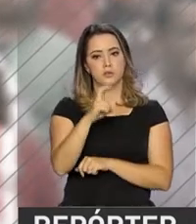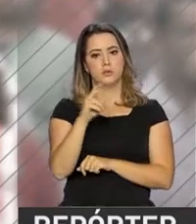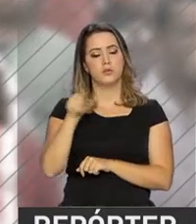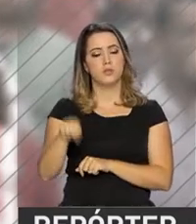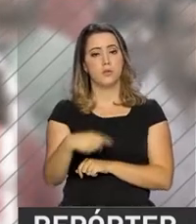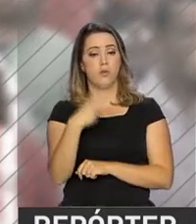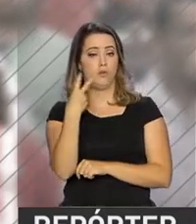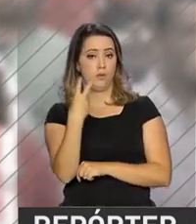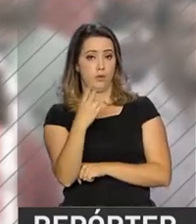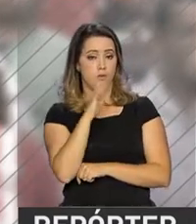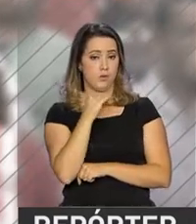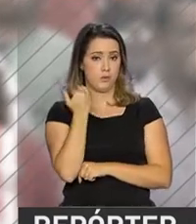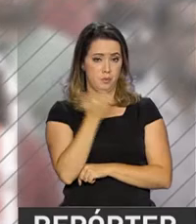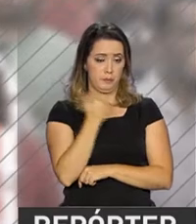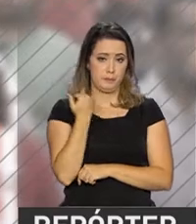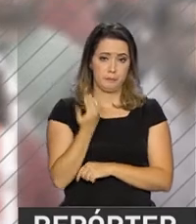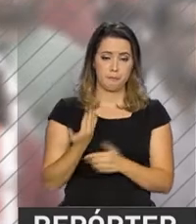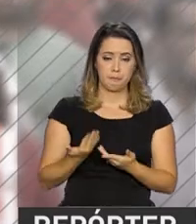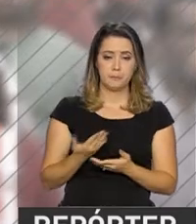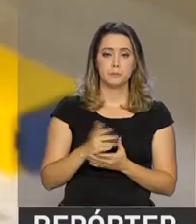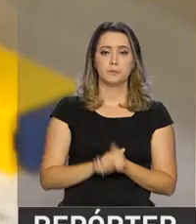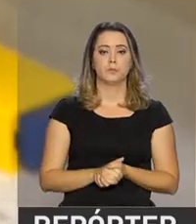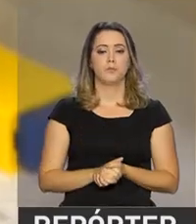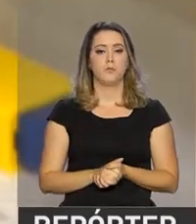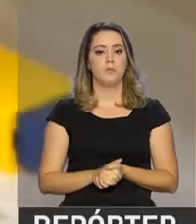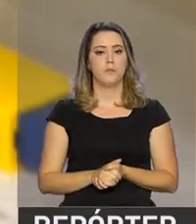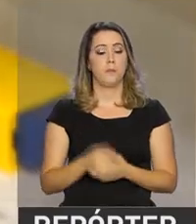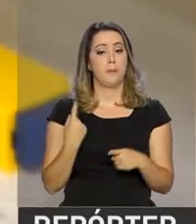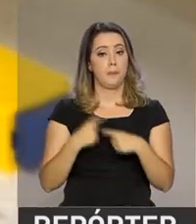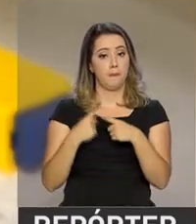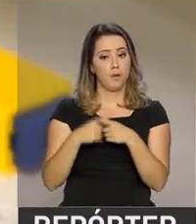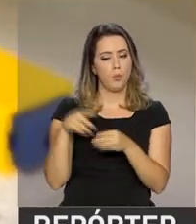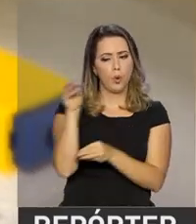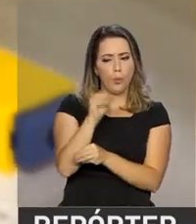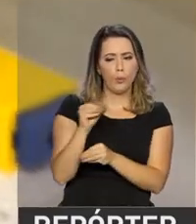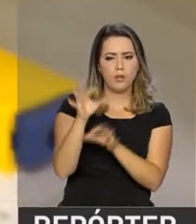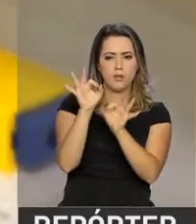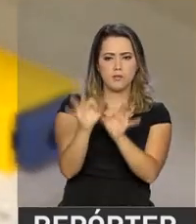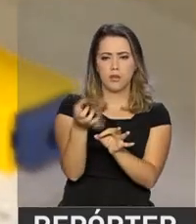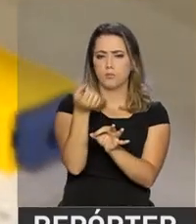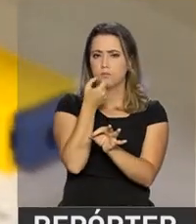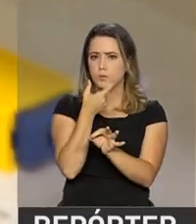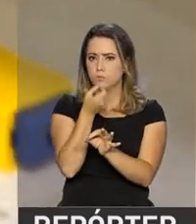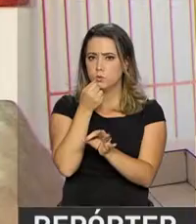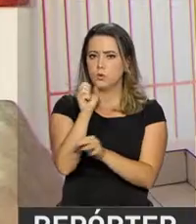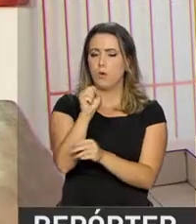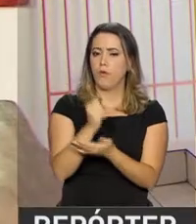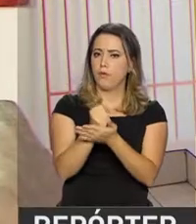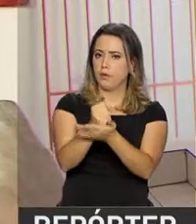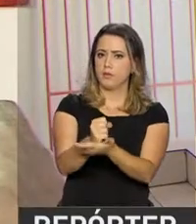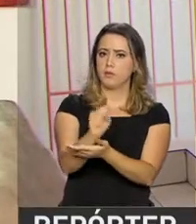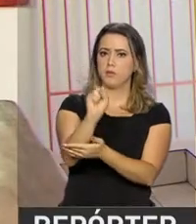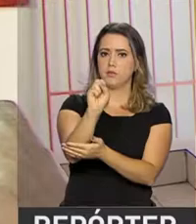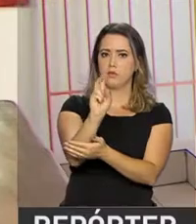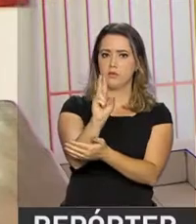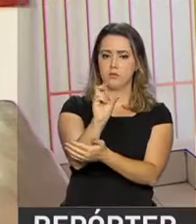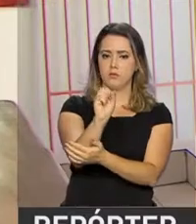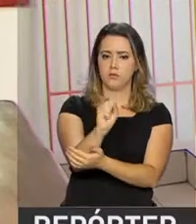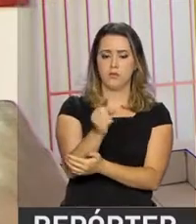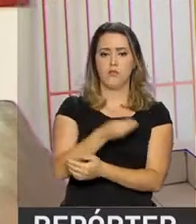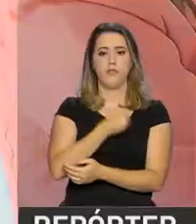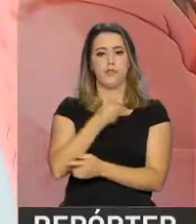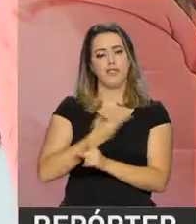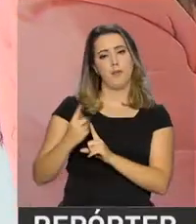5,2 óbitos em 2016 e graças ao tratamento disponibilizado pelo sus lá no instituto vida